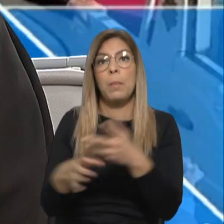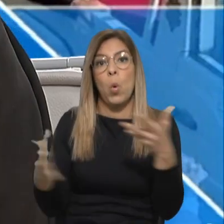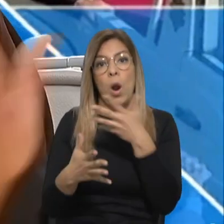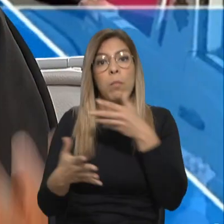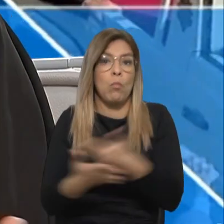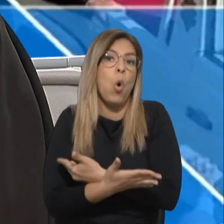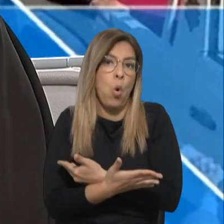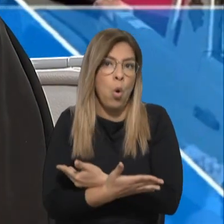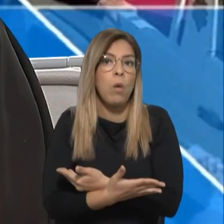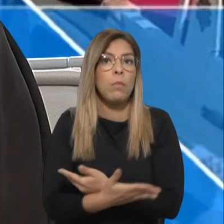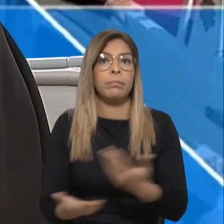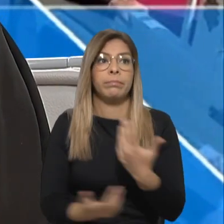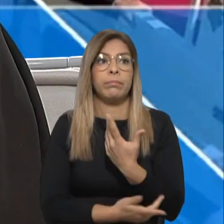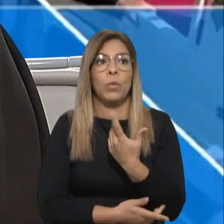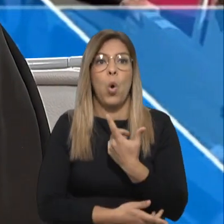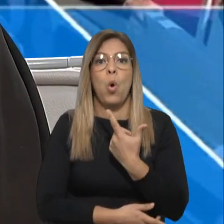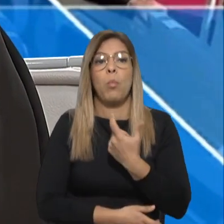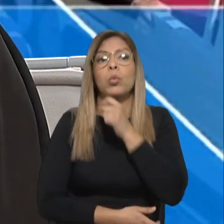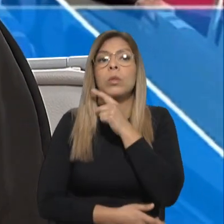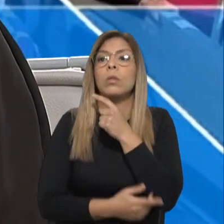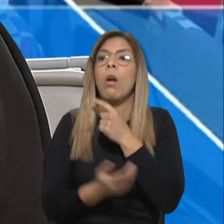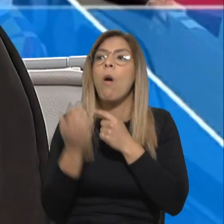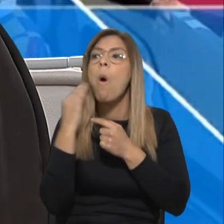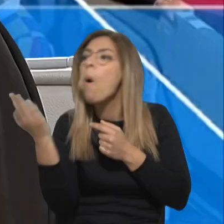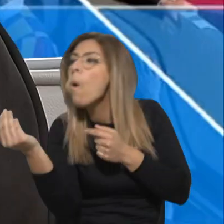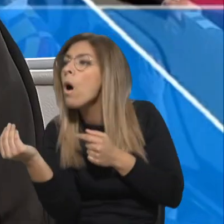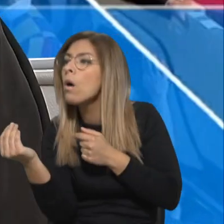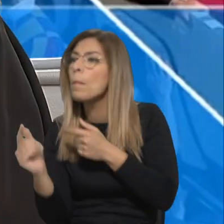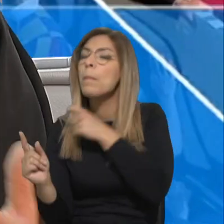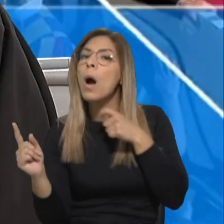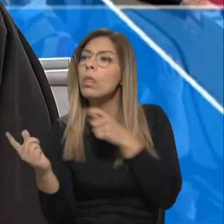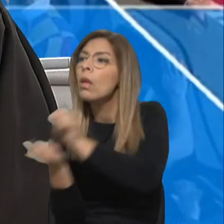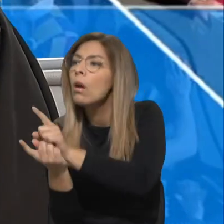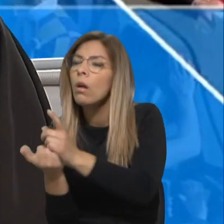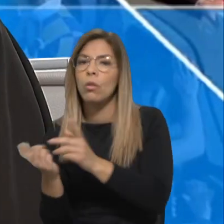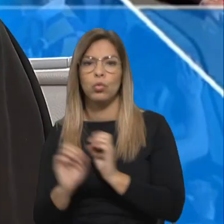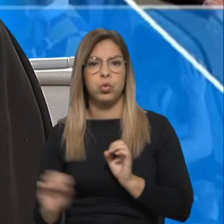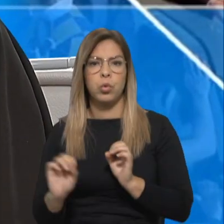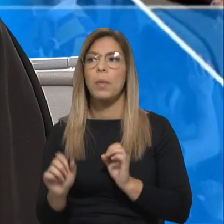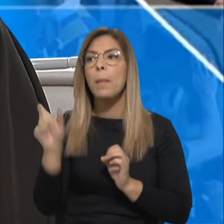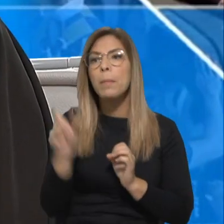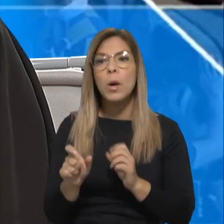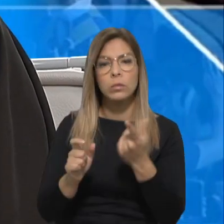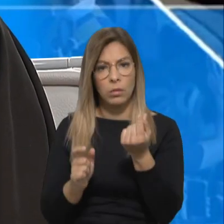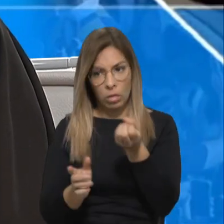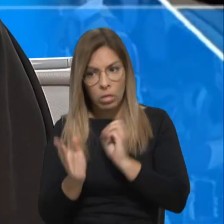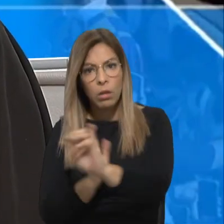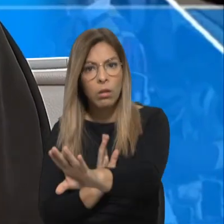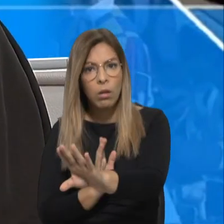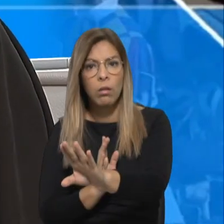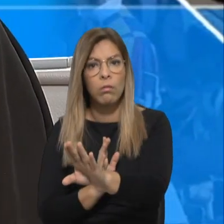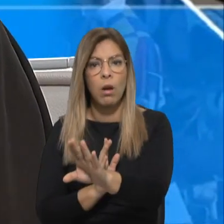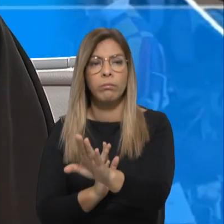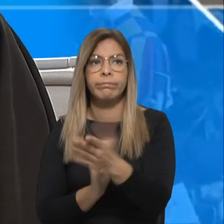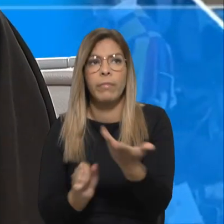Portanto, não há sequer oportunidade de ouvir o outro lado. Mas também isso não significa que estas pessoas não possam à mesma receber uma compensação financeira.